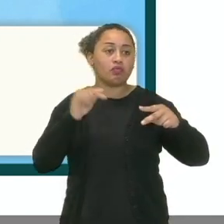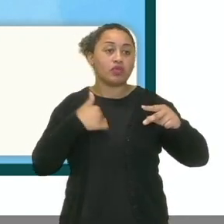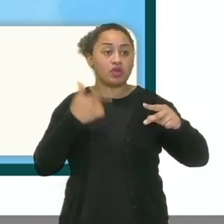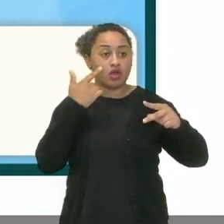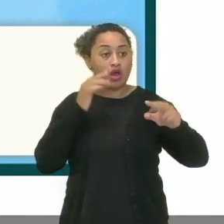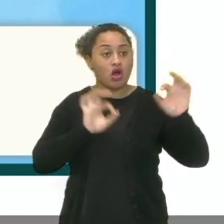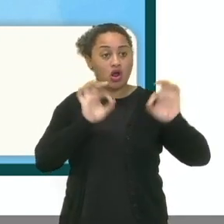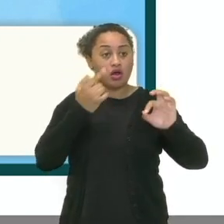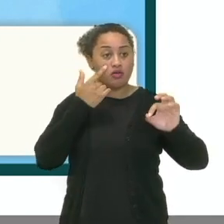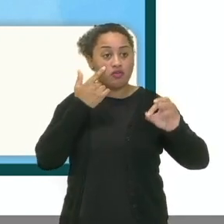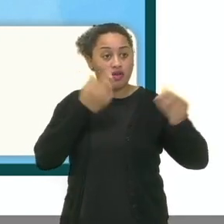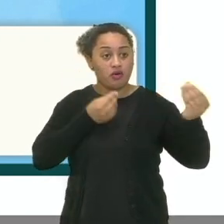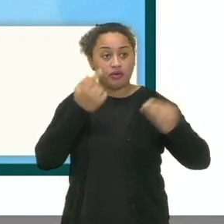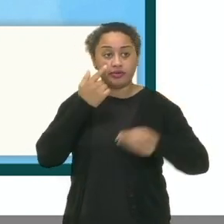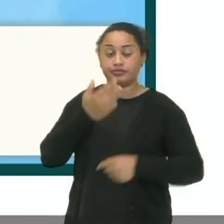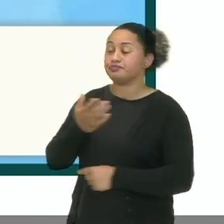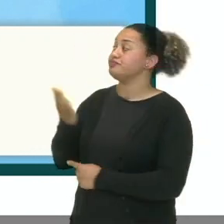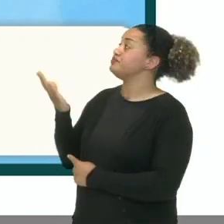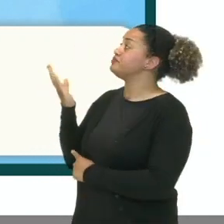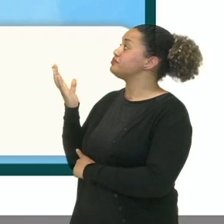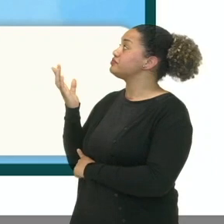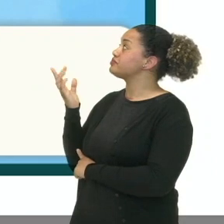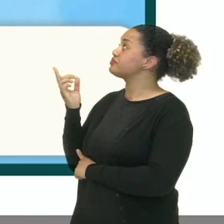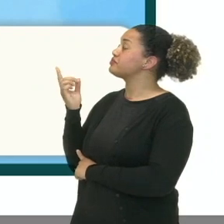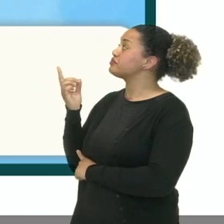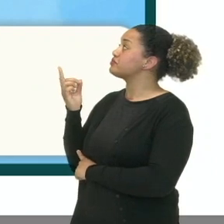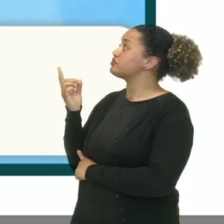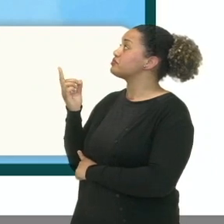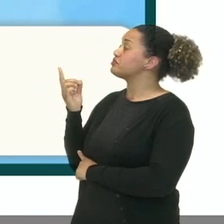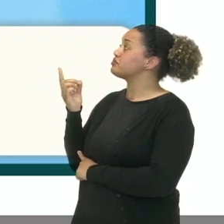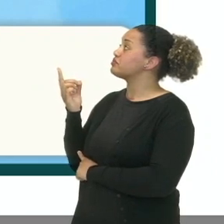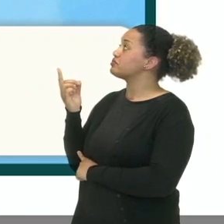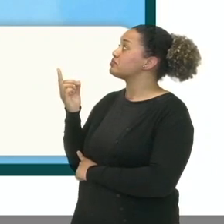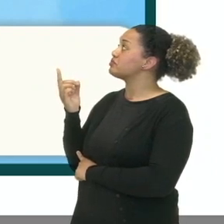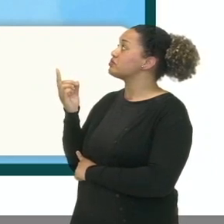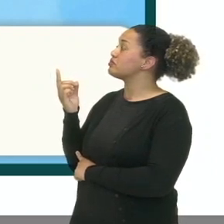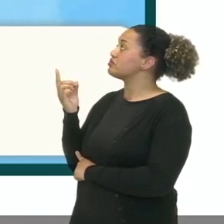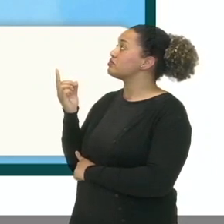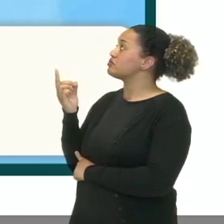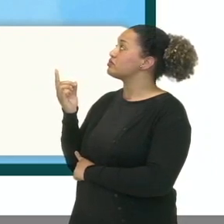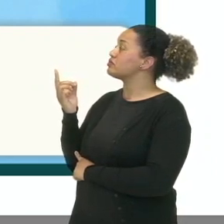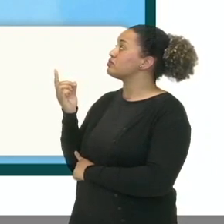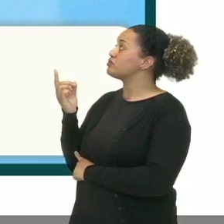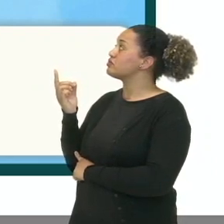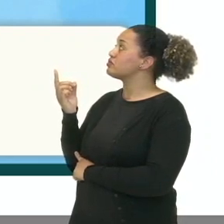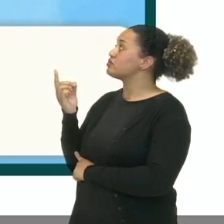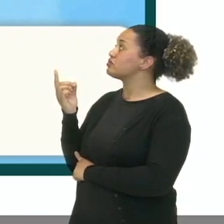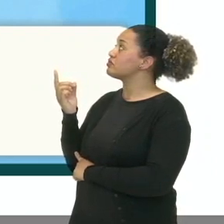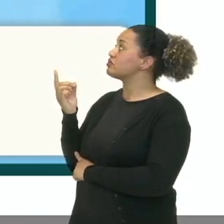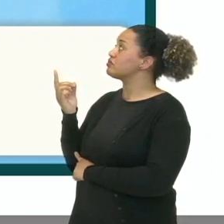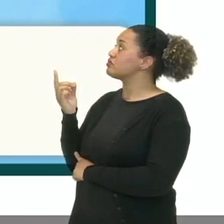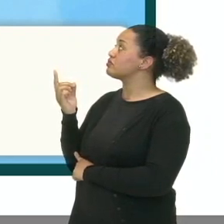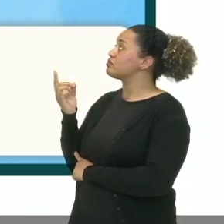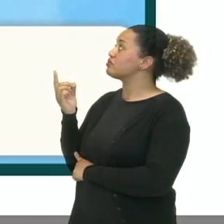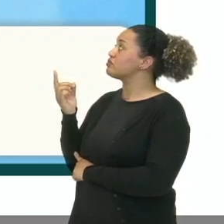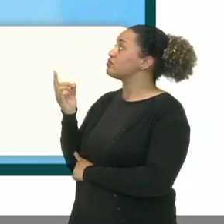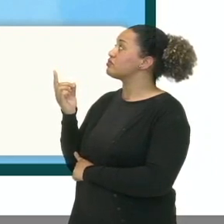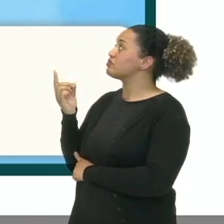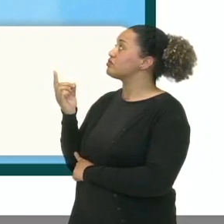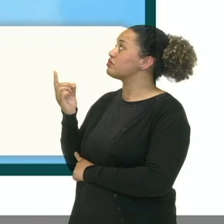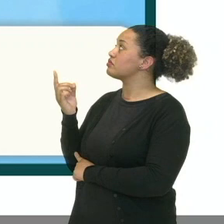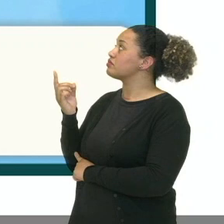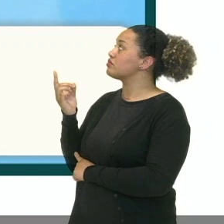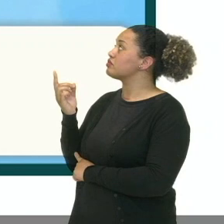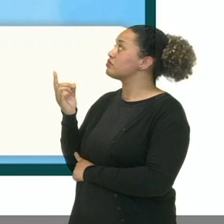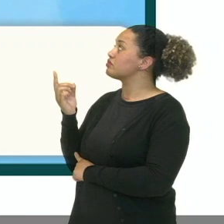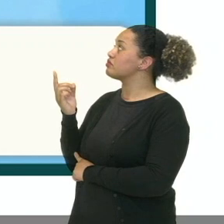e encaixar o centro do transferidor lá no vértice, ó. Aí a gente encaixa ele ali para a gente poder fazer essa medida. Aí